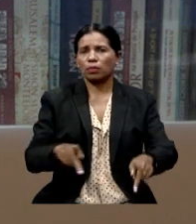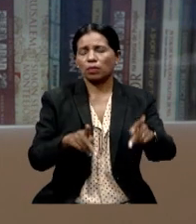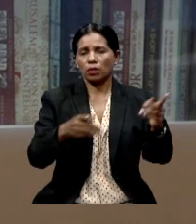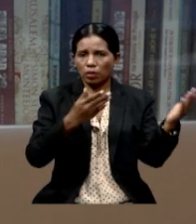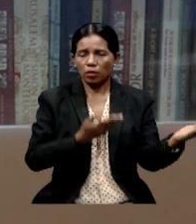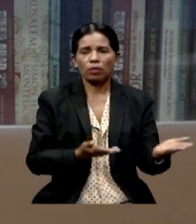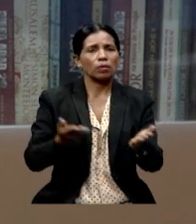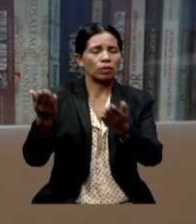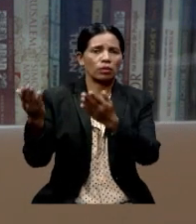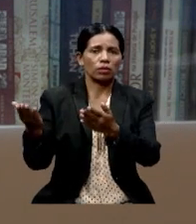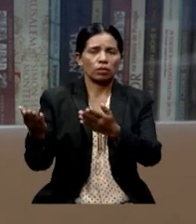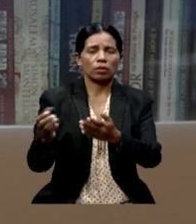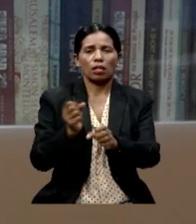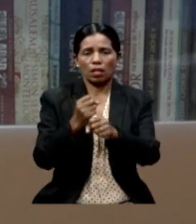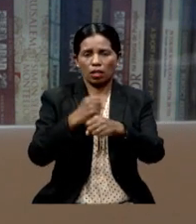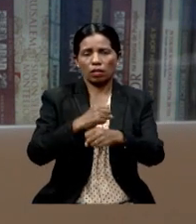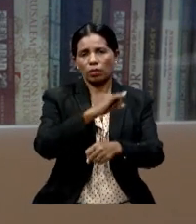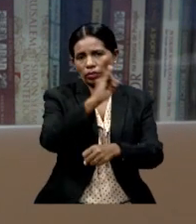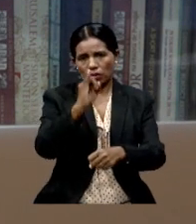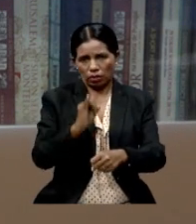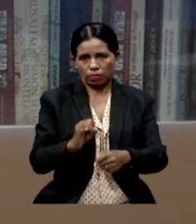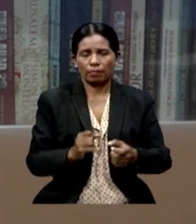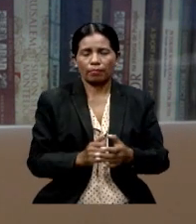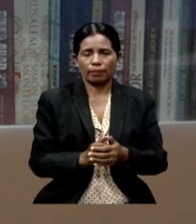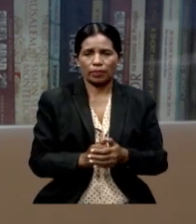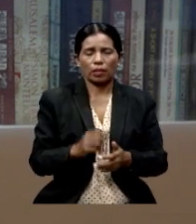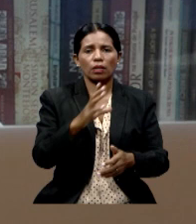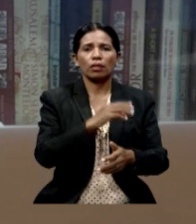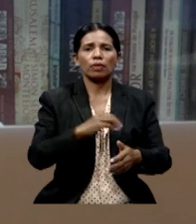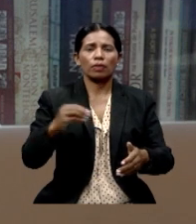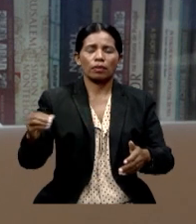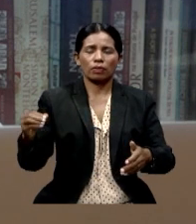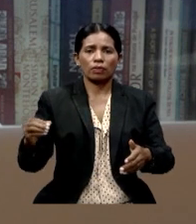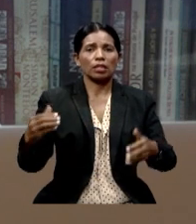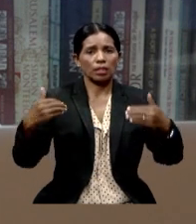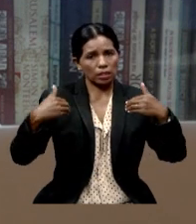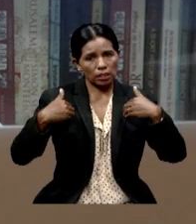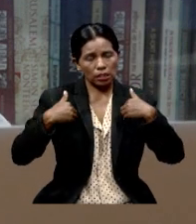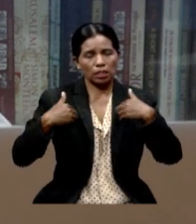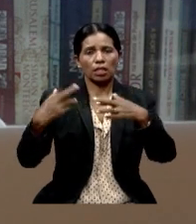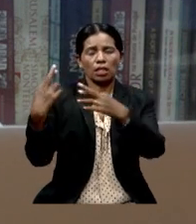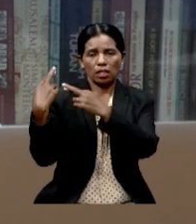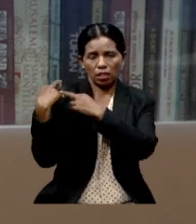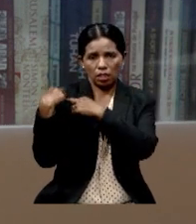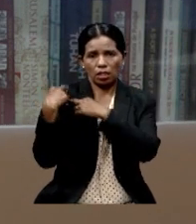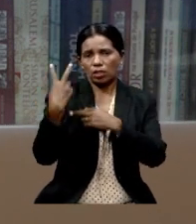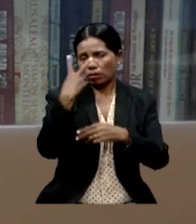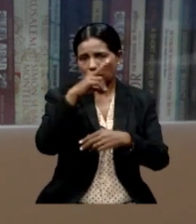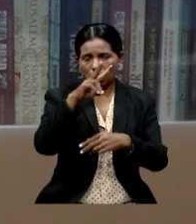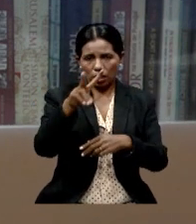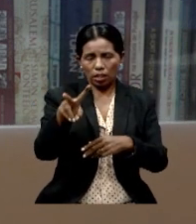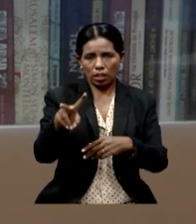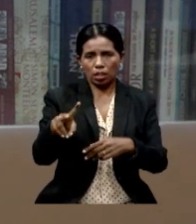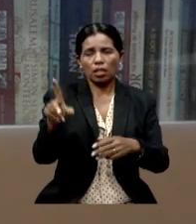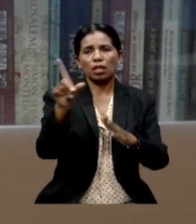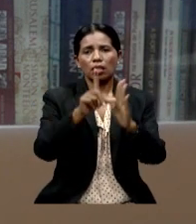ba investigador sira e comissário maka ia knarida ato controla